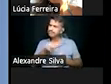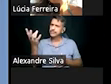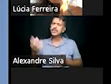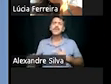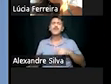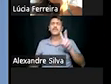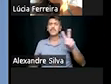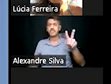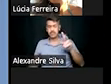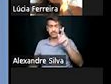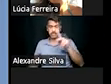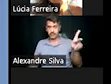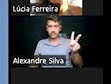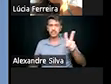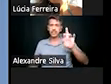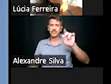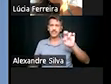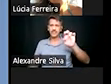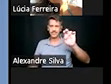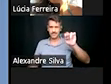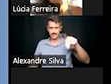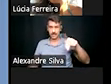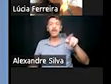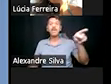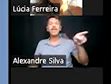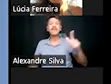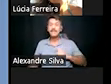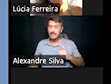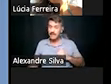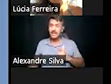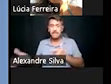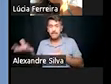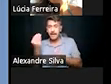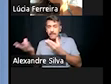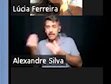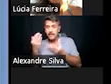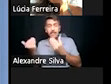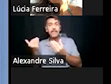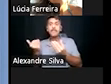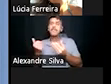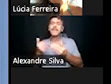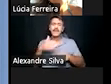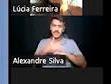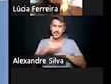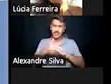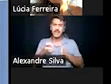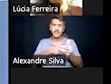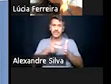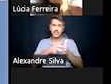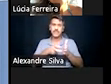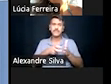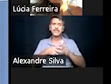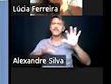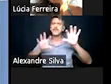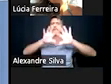um apaixonado pela paleontologia e ele coletava os fósseis e utilizava como adornos nas